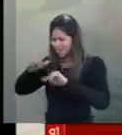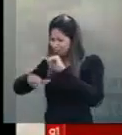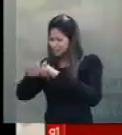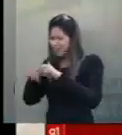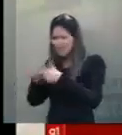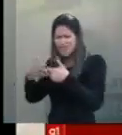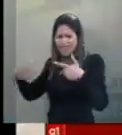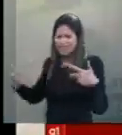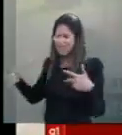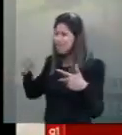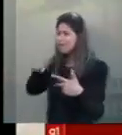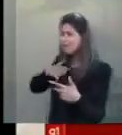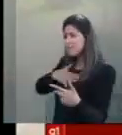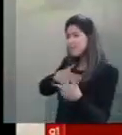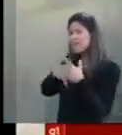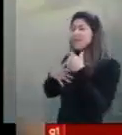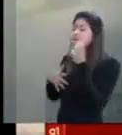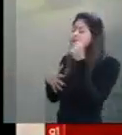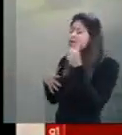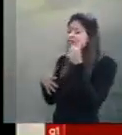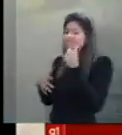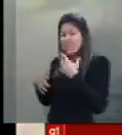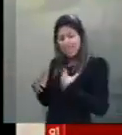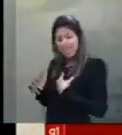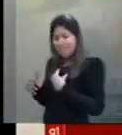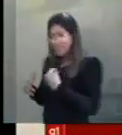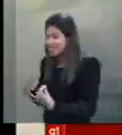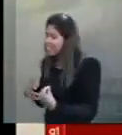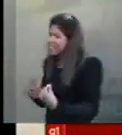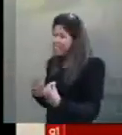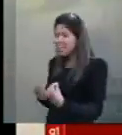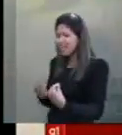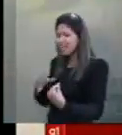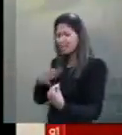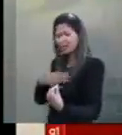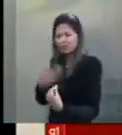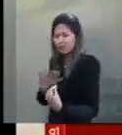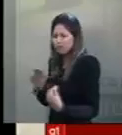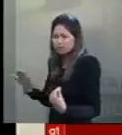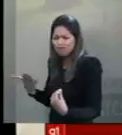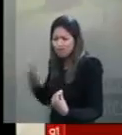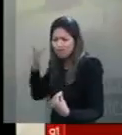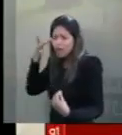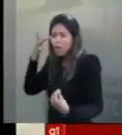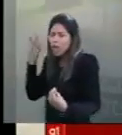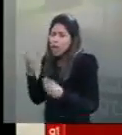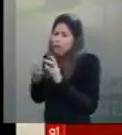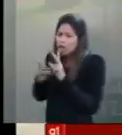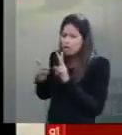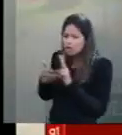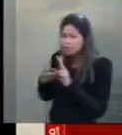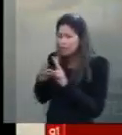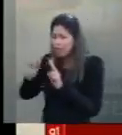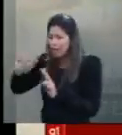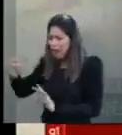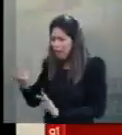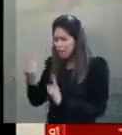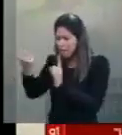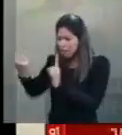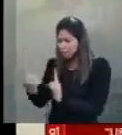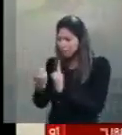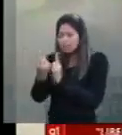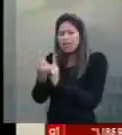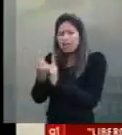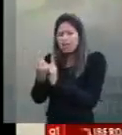filha loira. E aí fui relatando, o cinegrafista, tal, todo mundo que estava ali perto. Ela virou para mim, depois de eu falar tudo isso,